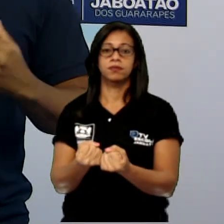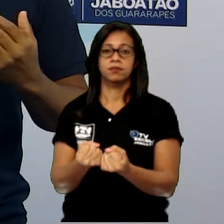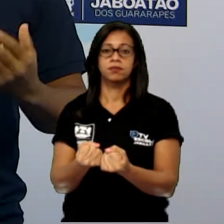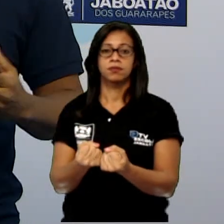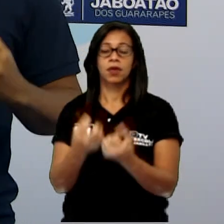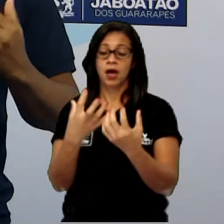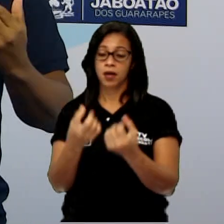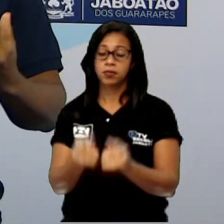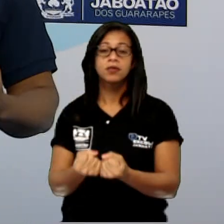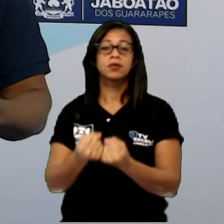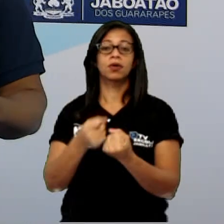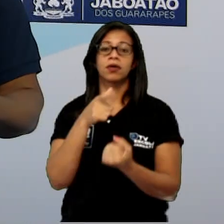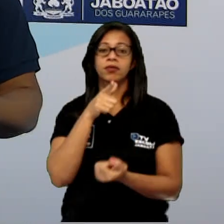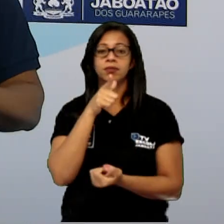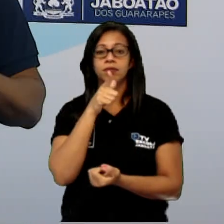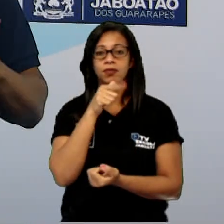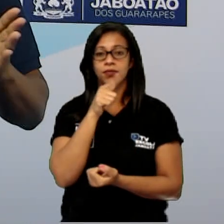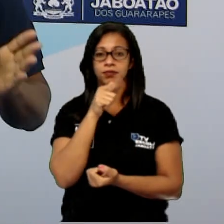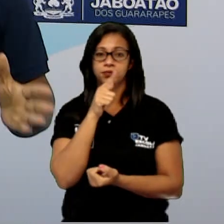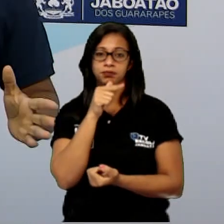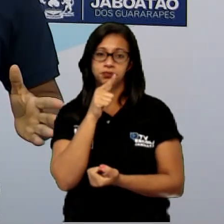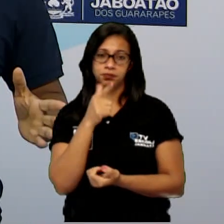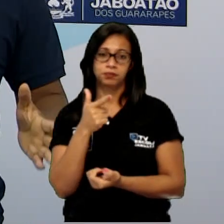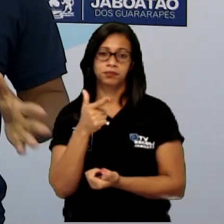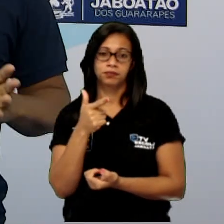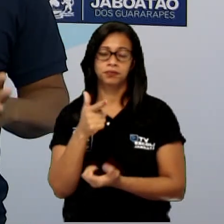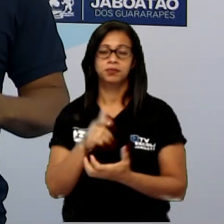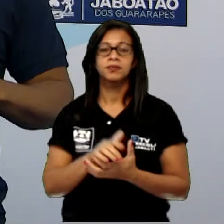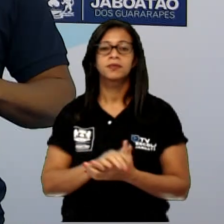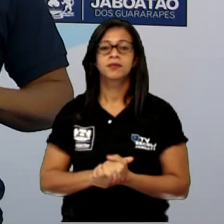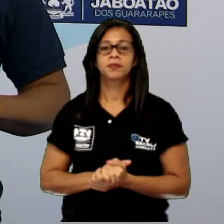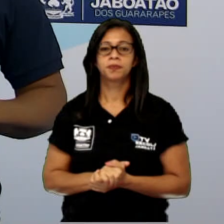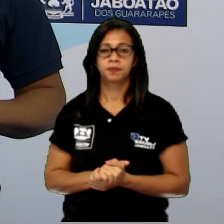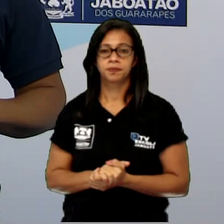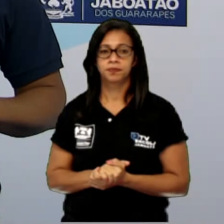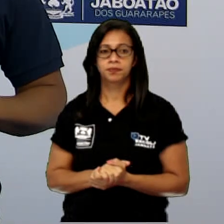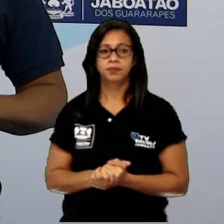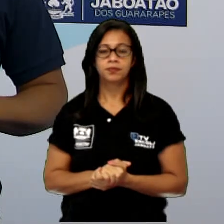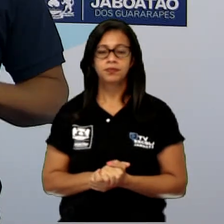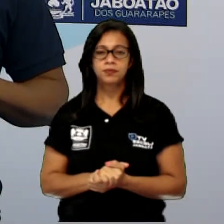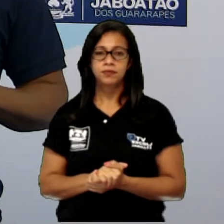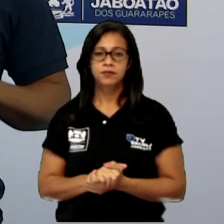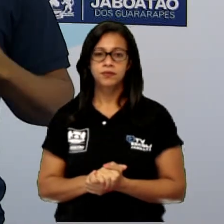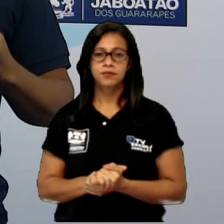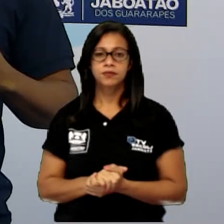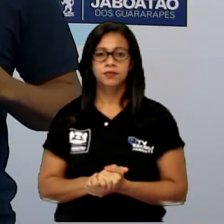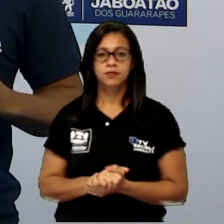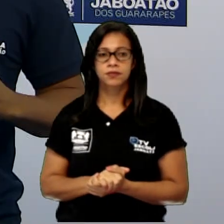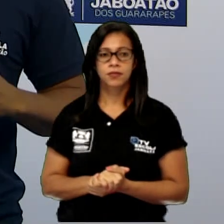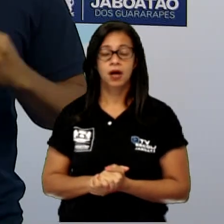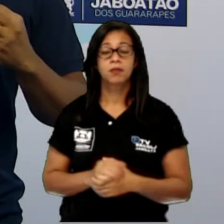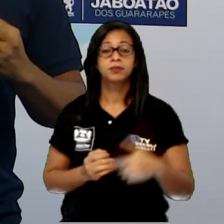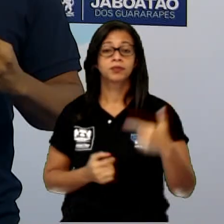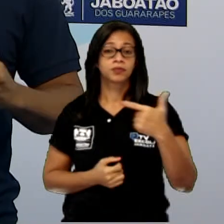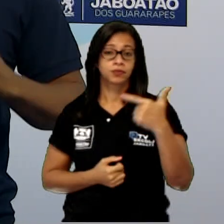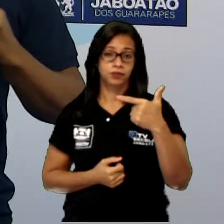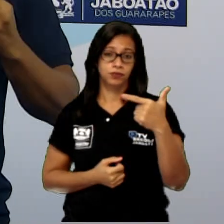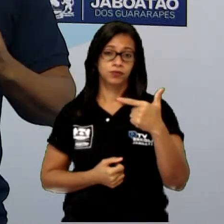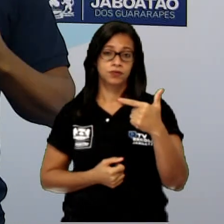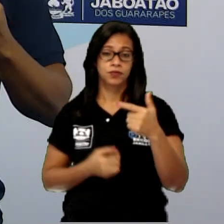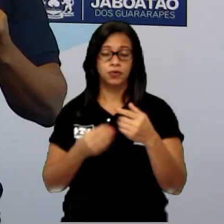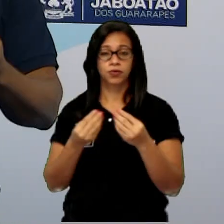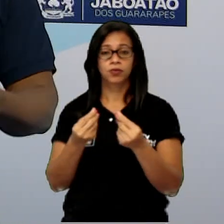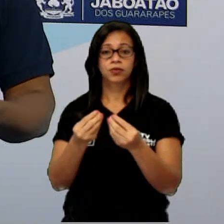apresenta mais dificuldade à prática da plantação. Já o segundo solo, que é o